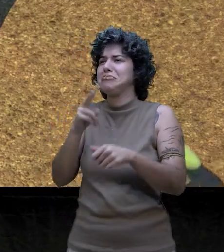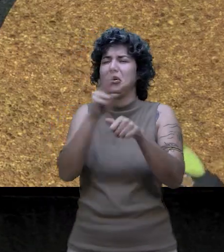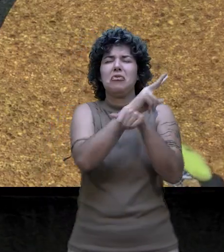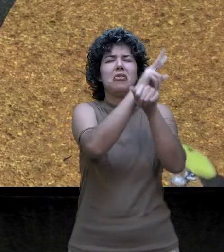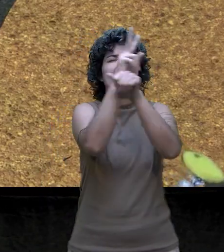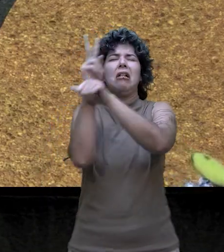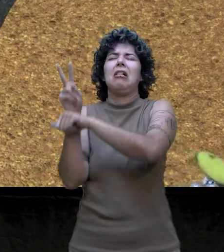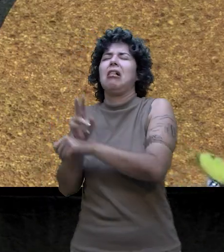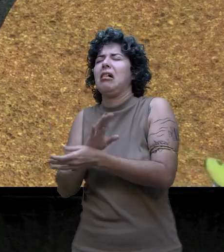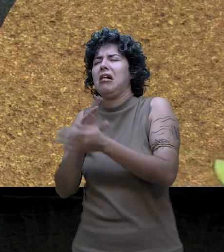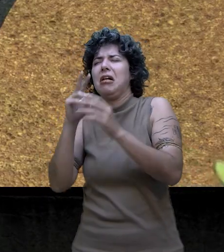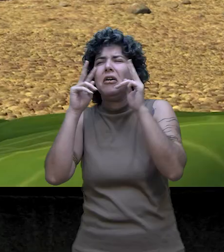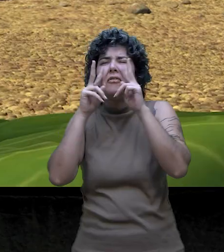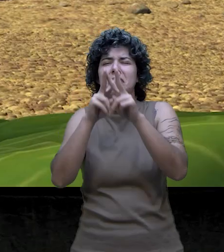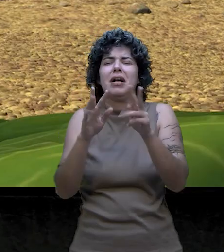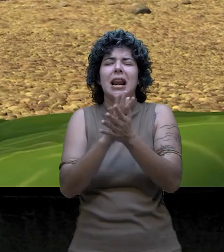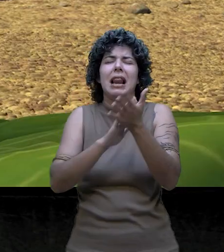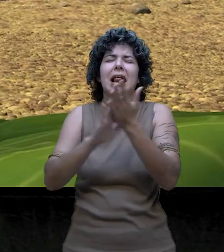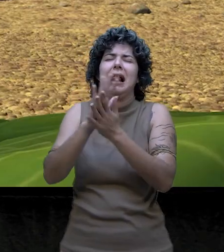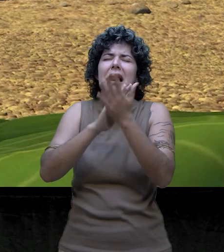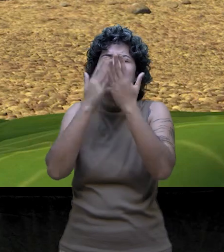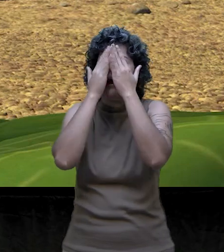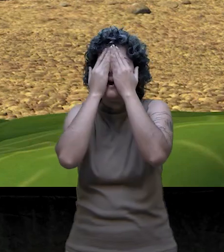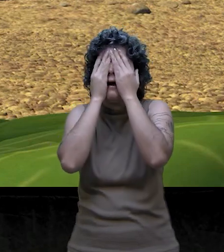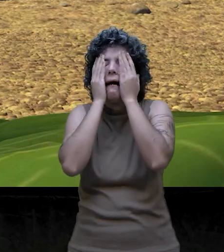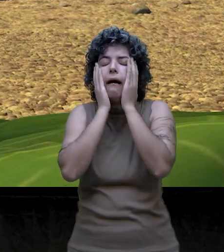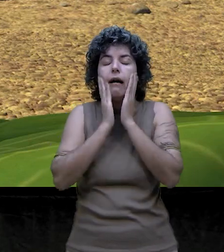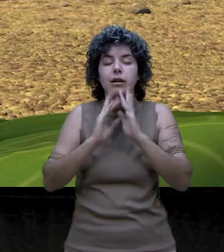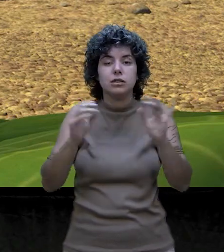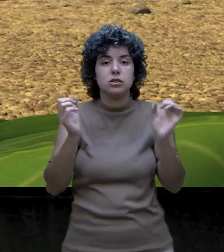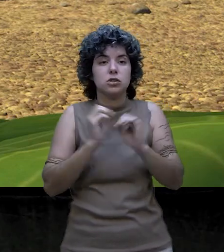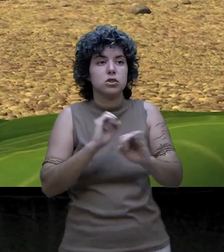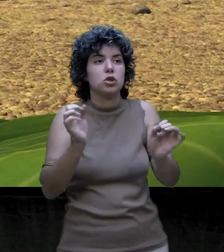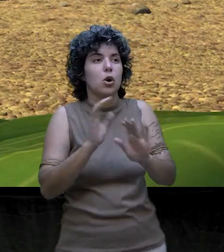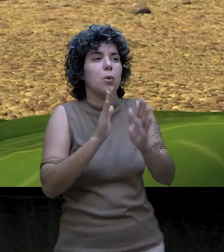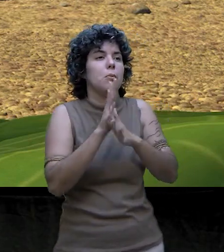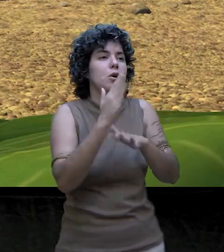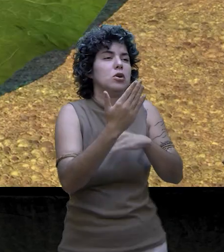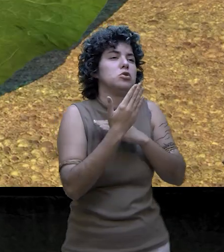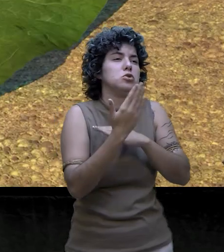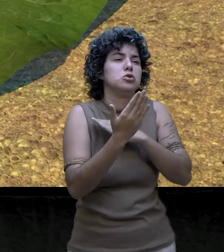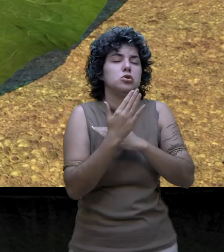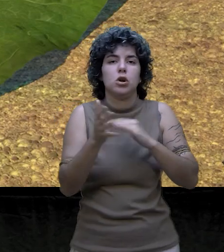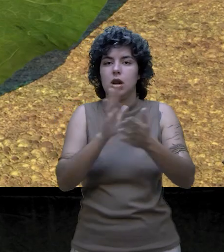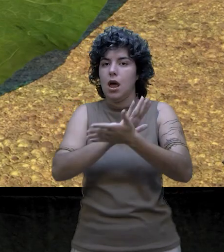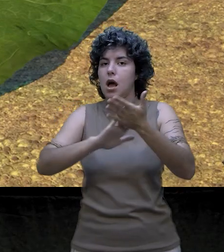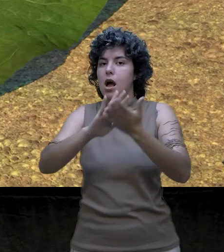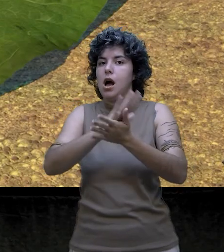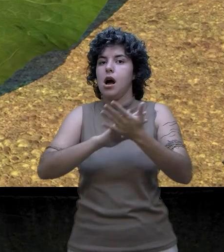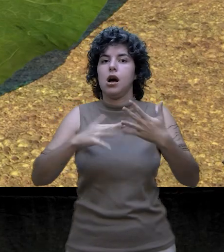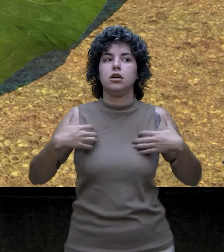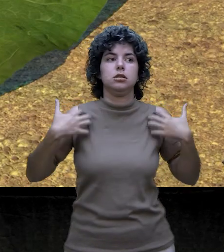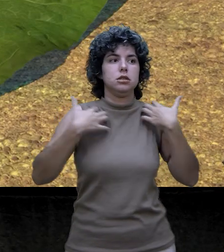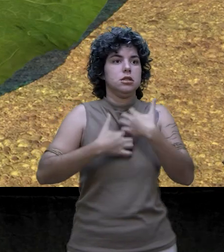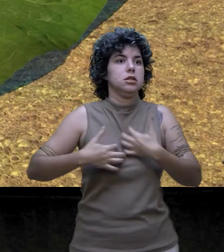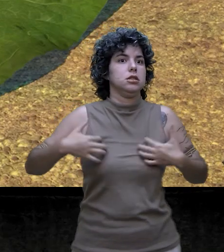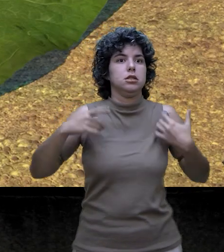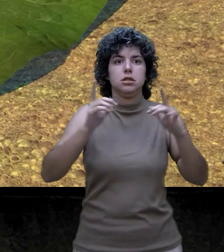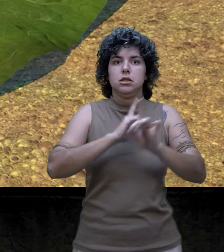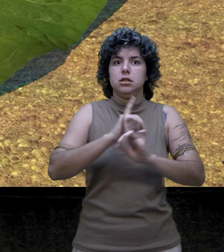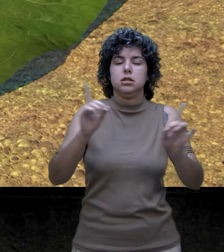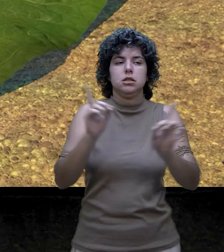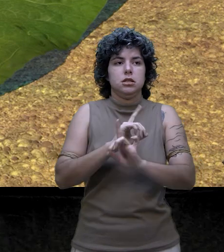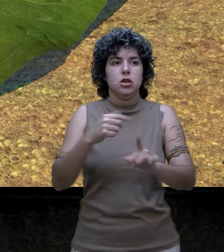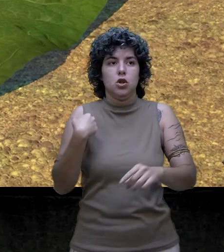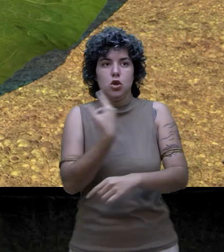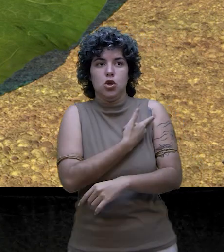faço? O que eu faço? Socorro! Vamos empacar aqui pra sempre. Nada de pânico! Nada de pânico! Somos profissionais treinados.